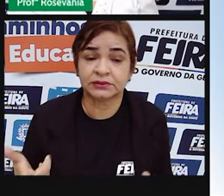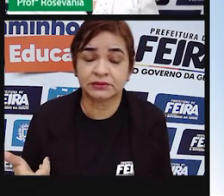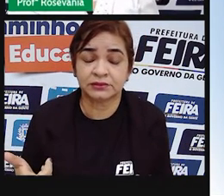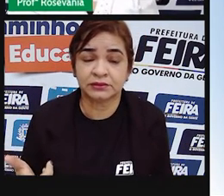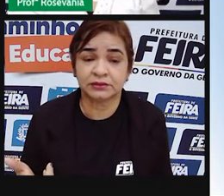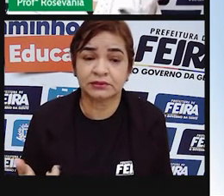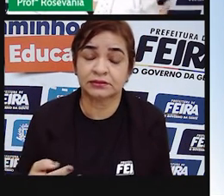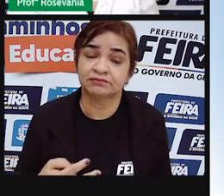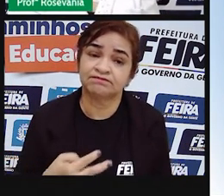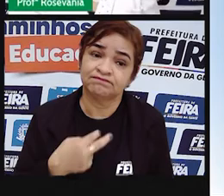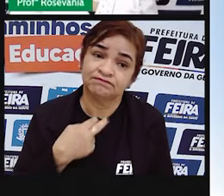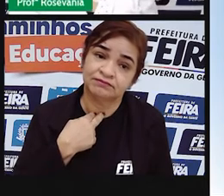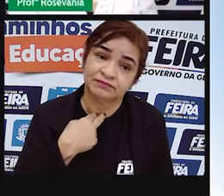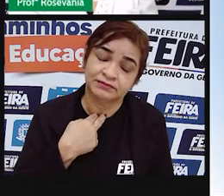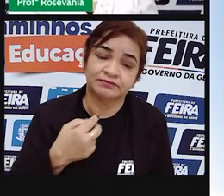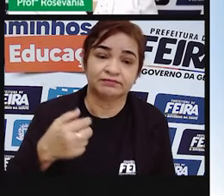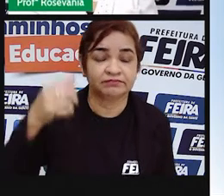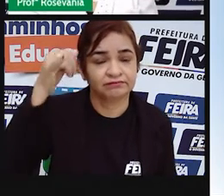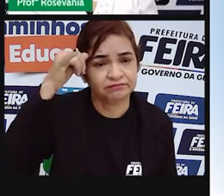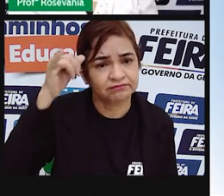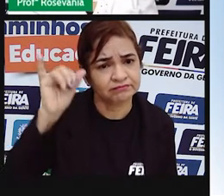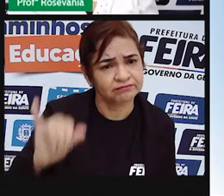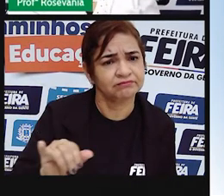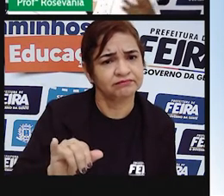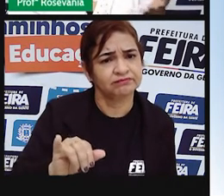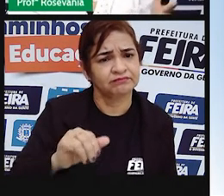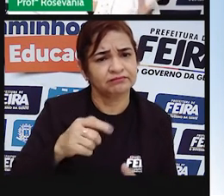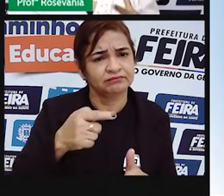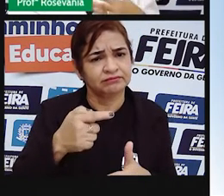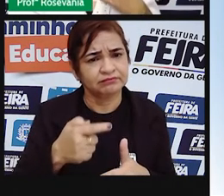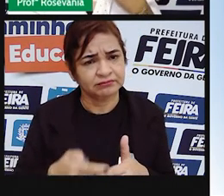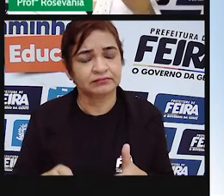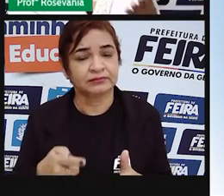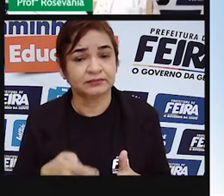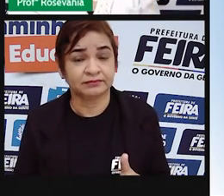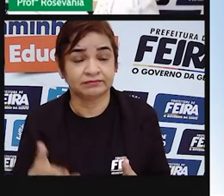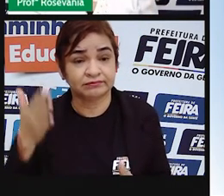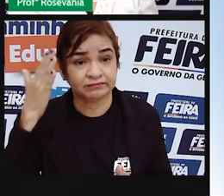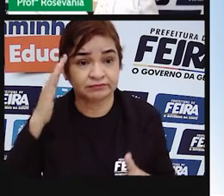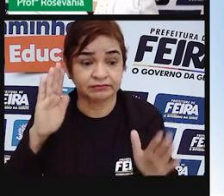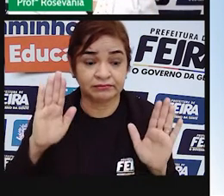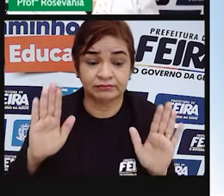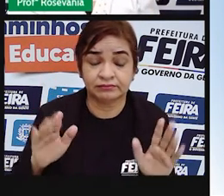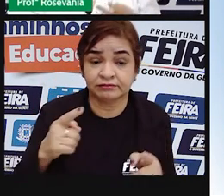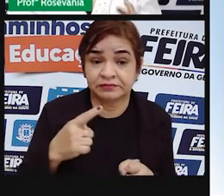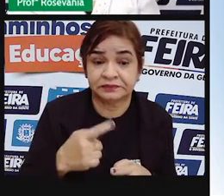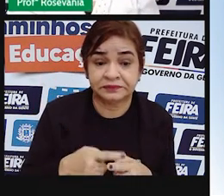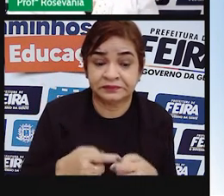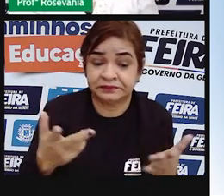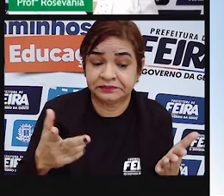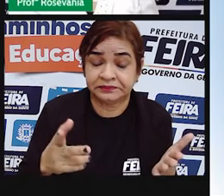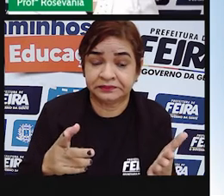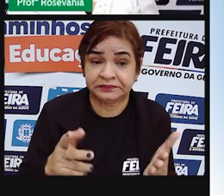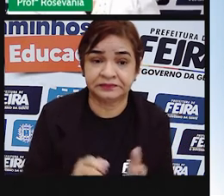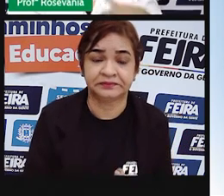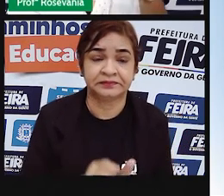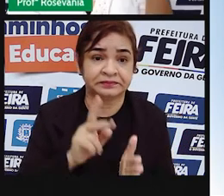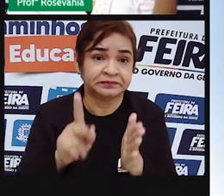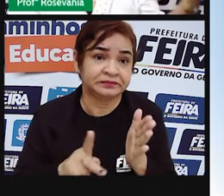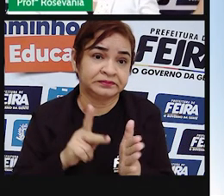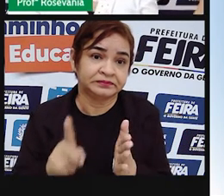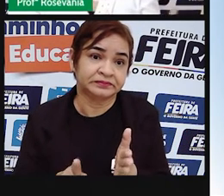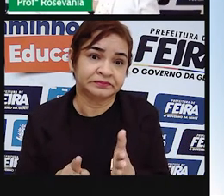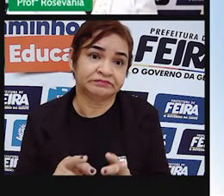perder esse pouco de poder que a gente conseguiu eu não sei mas aí é questão ideológica de Cada Um Na hora da aula